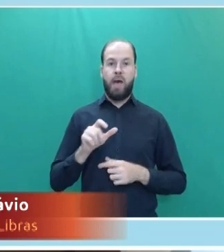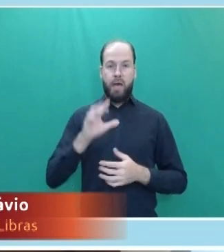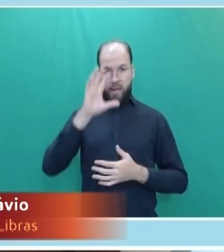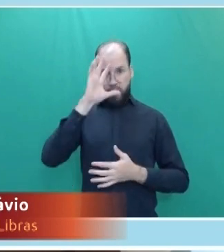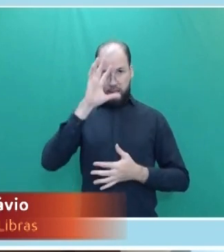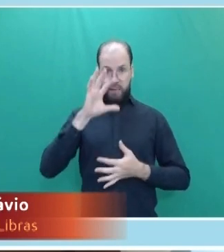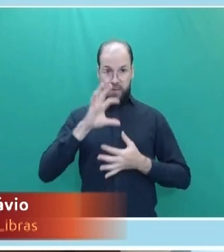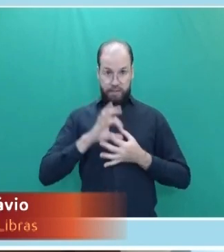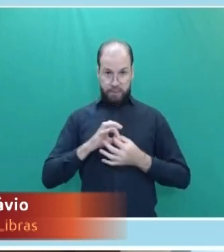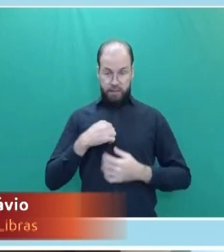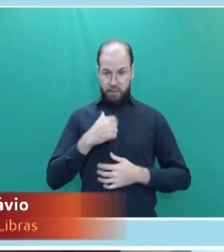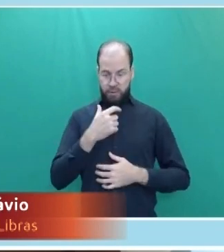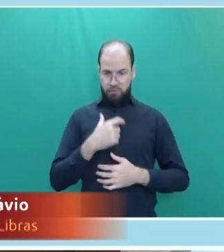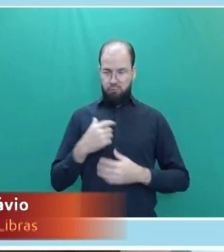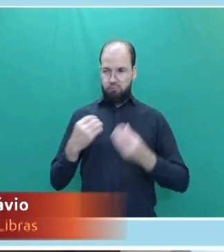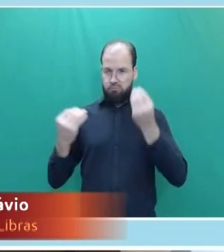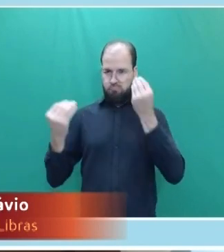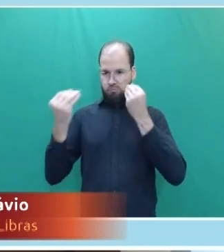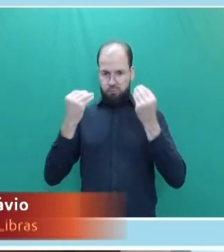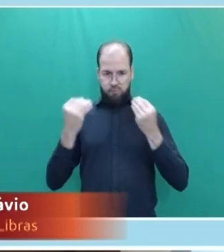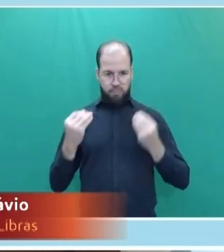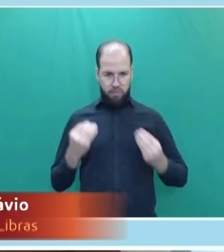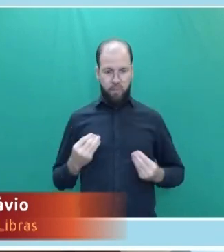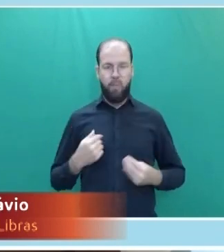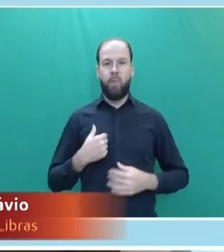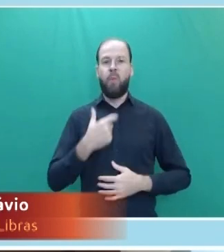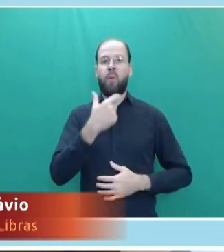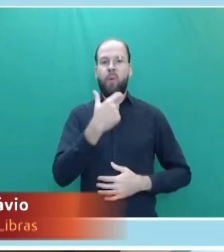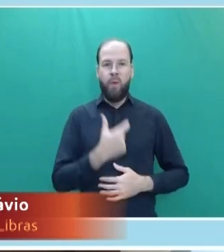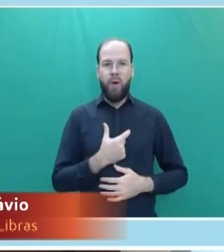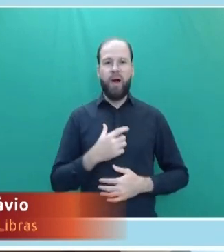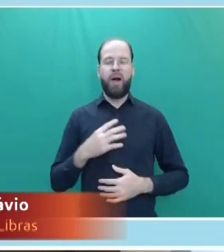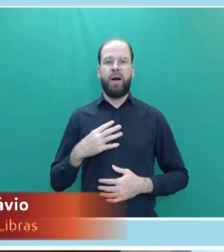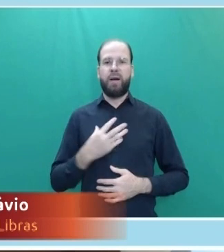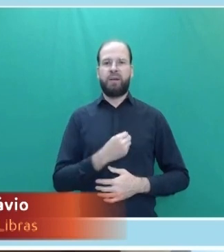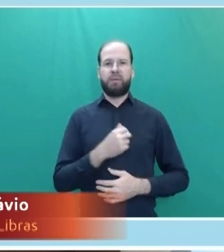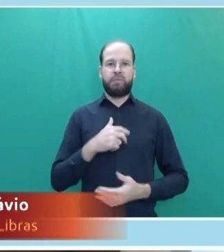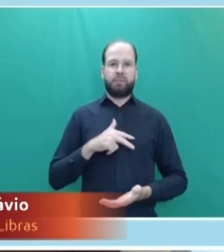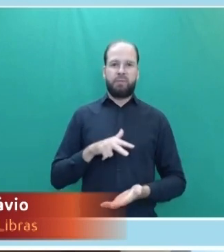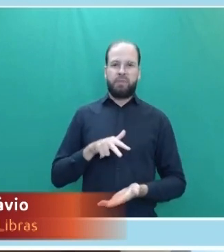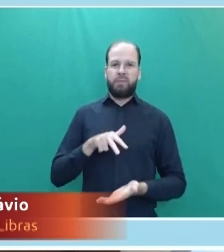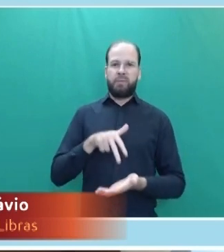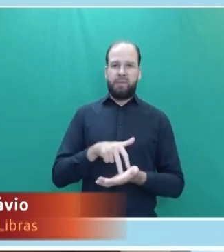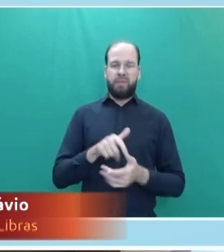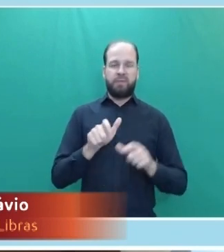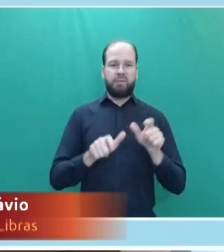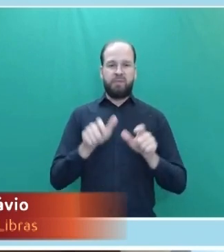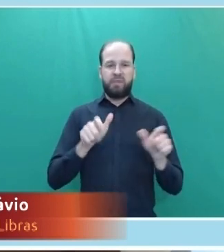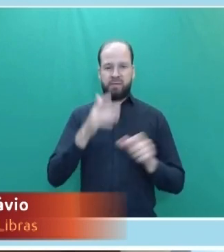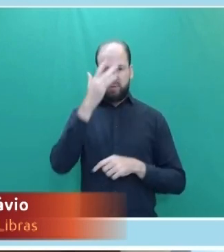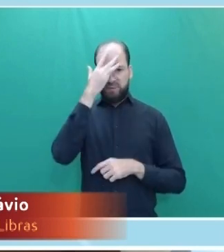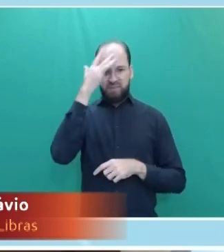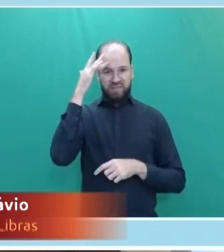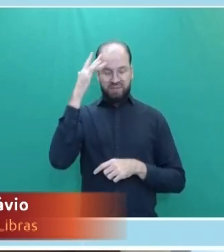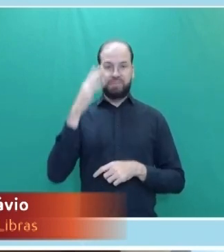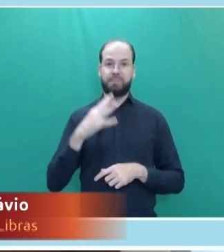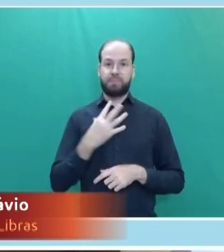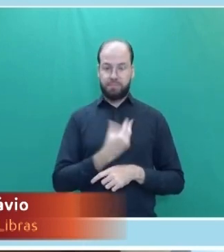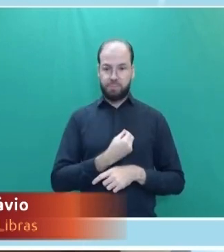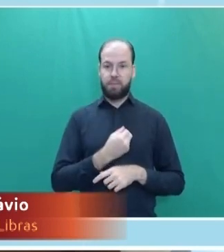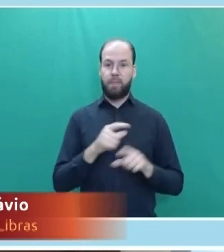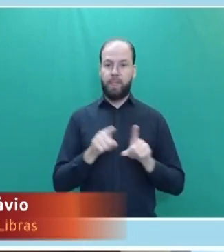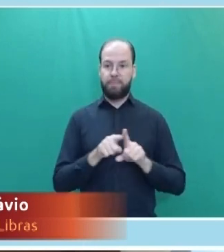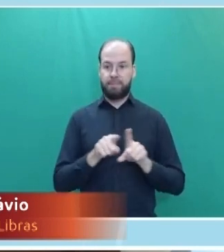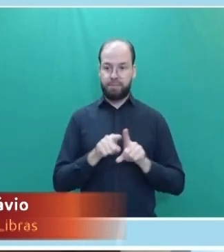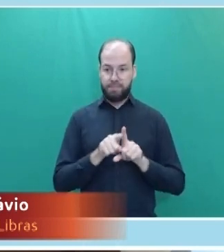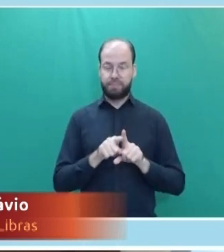se fantasiam, entre aspas, né, para interpretarem pessoas trans. E acho que é até simpático, assim,